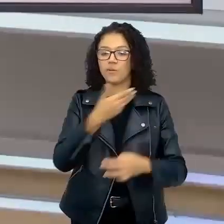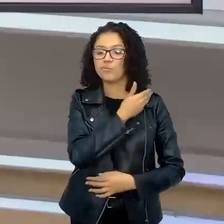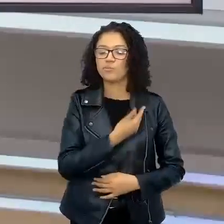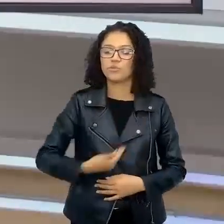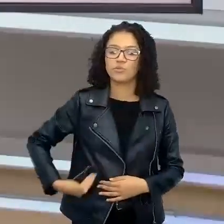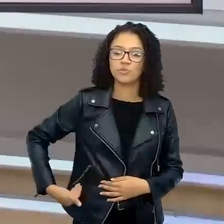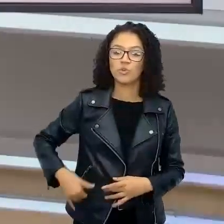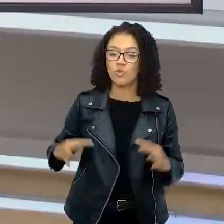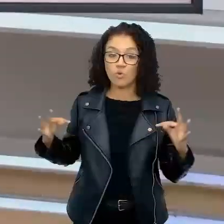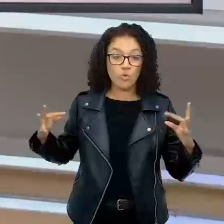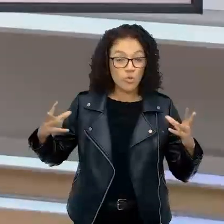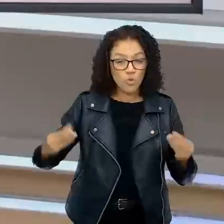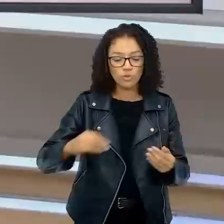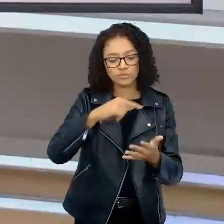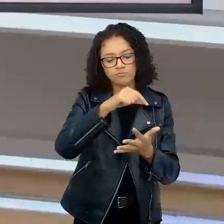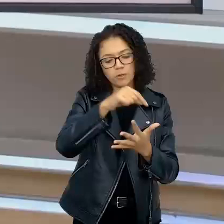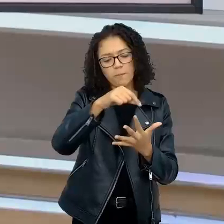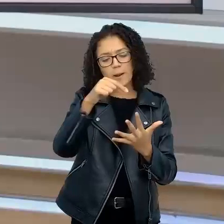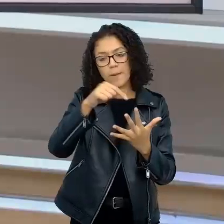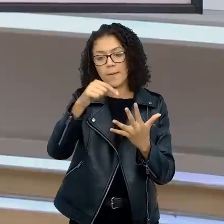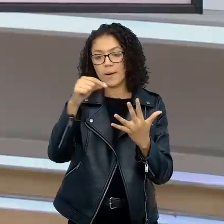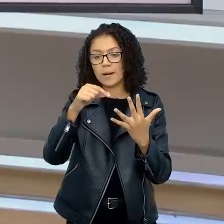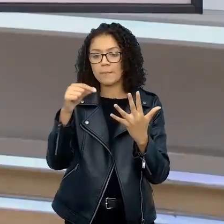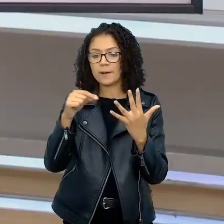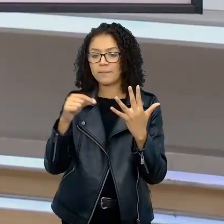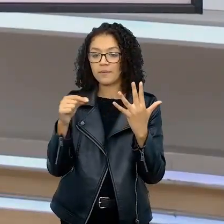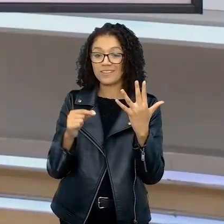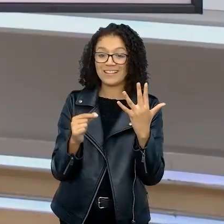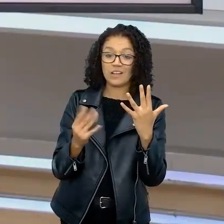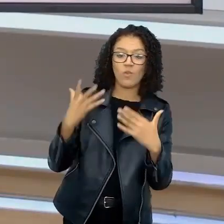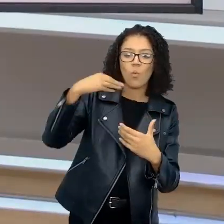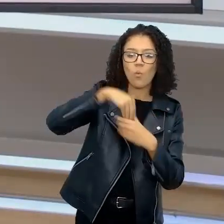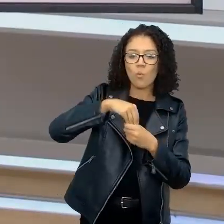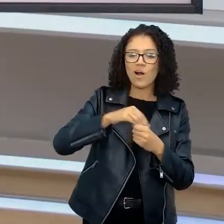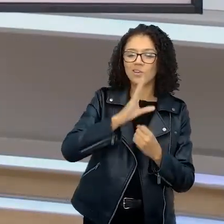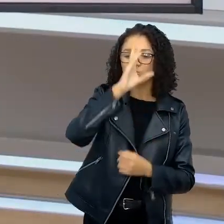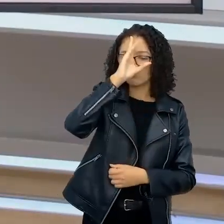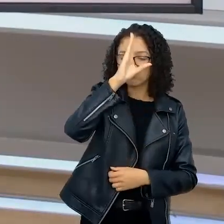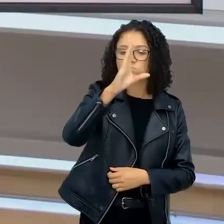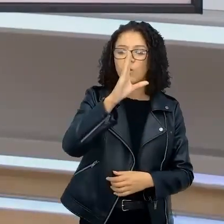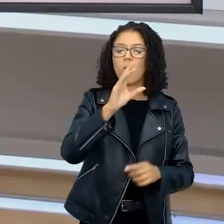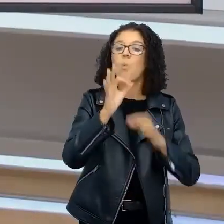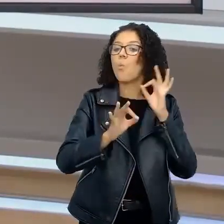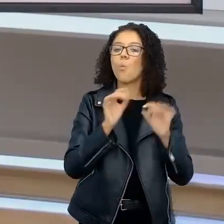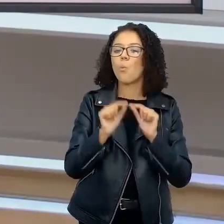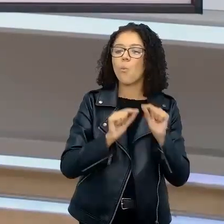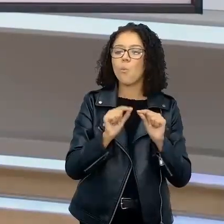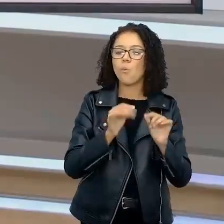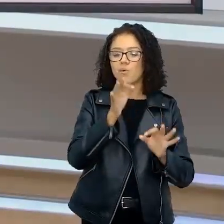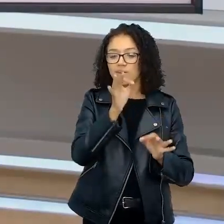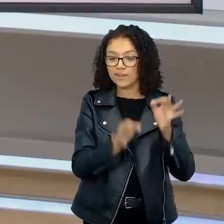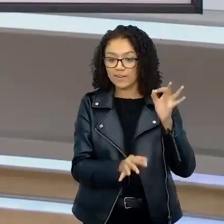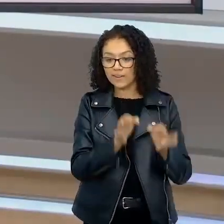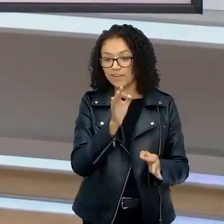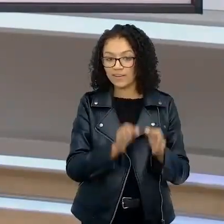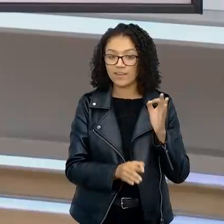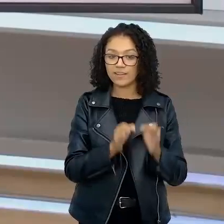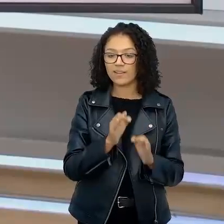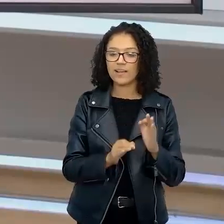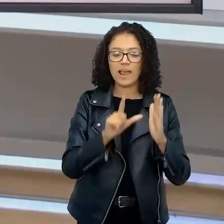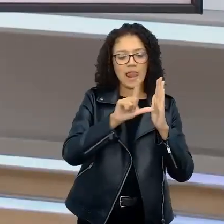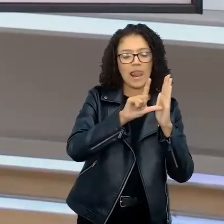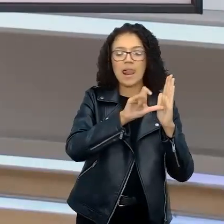um vai ter uma função específica dentro do judiciário, né, mas que todos vão garantir a parte legal, né,